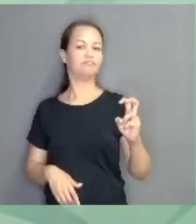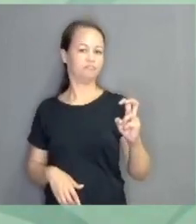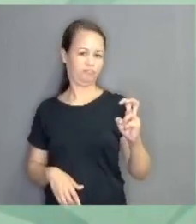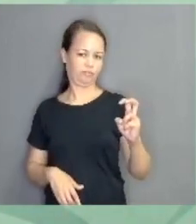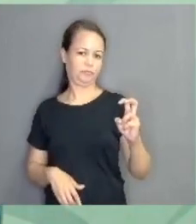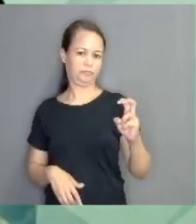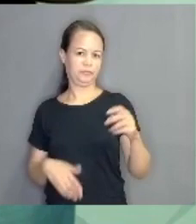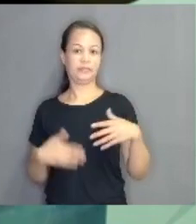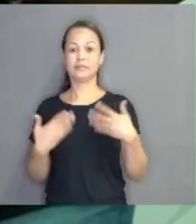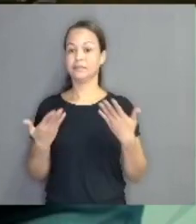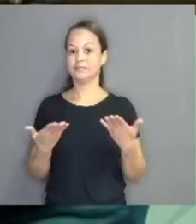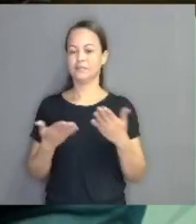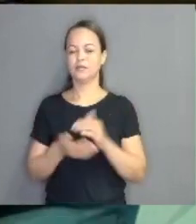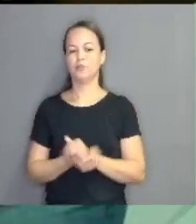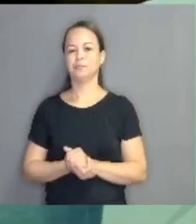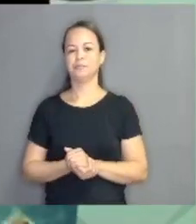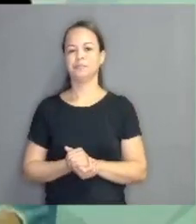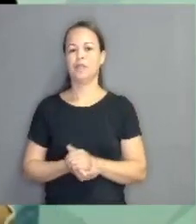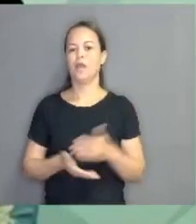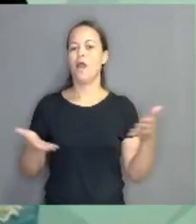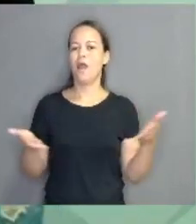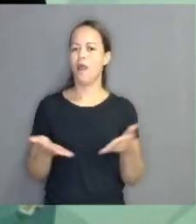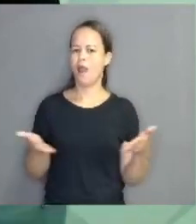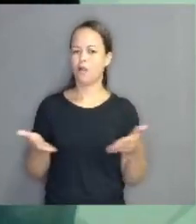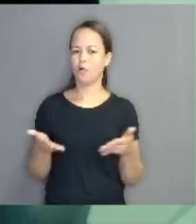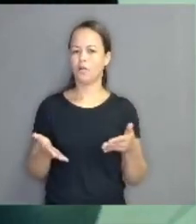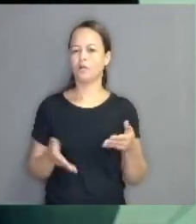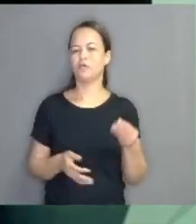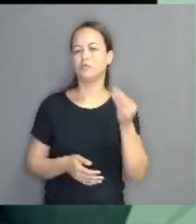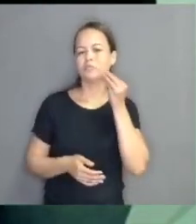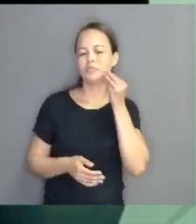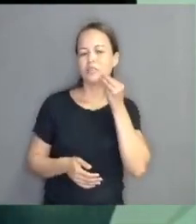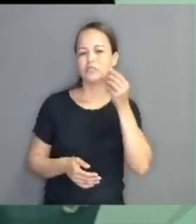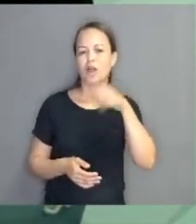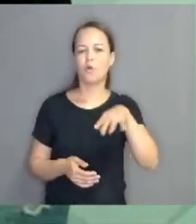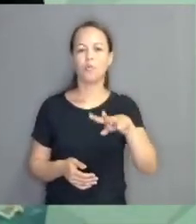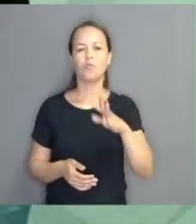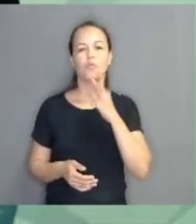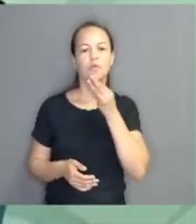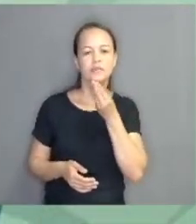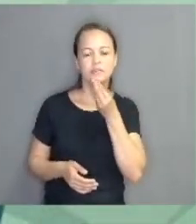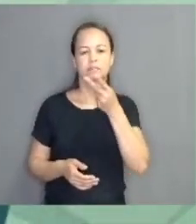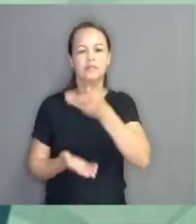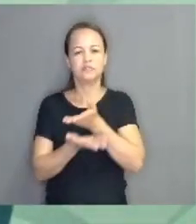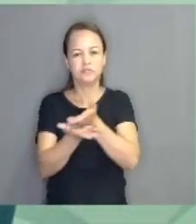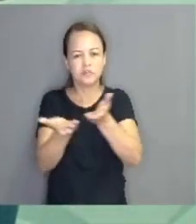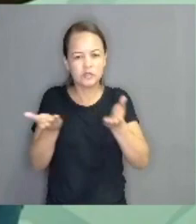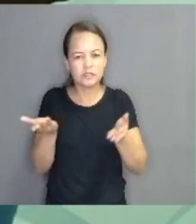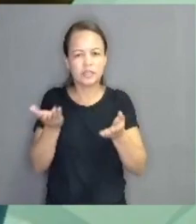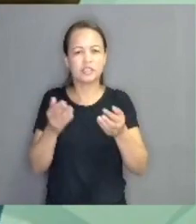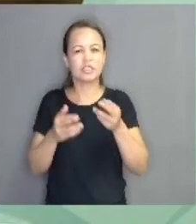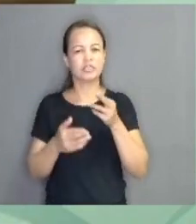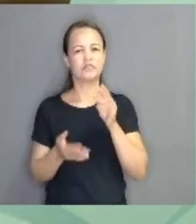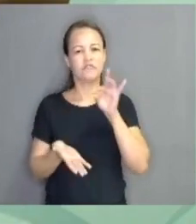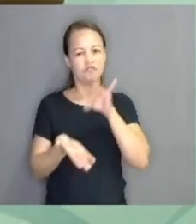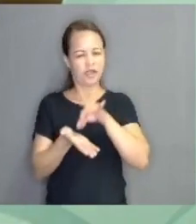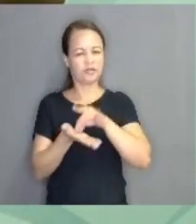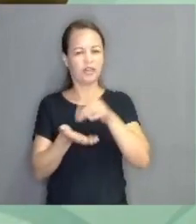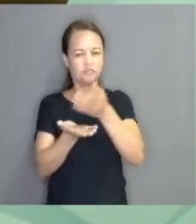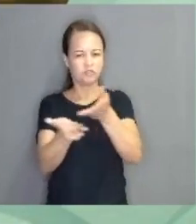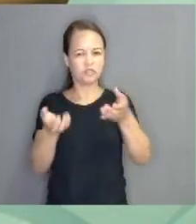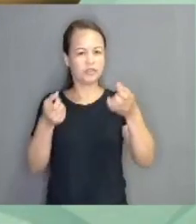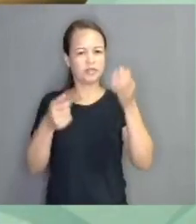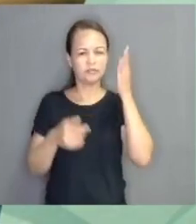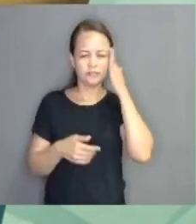aí. Agora, nós vamos testar o conhecimento de vocês. Vamos ver se vocês realmente conseguiram entender o que te explicou até